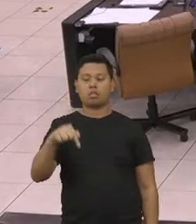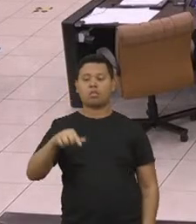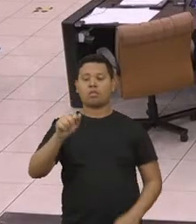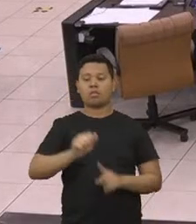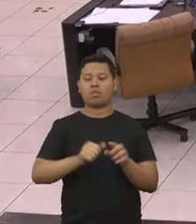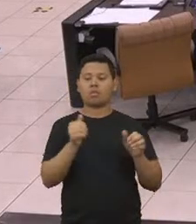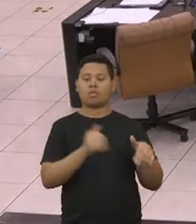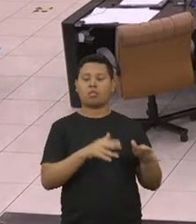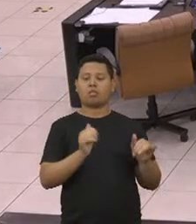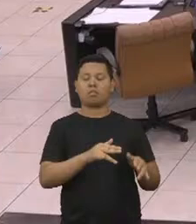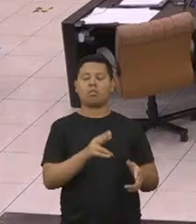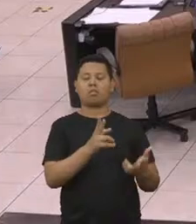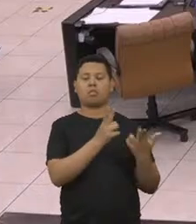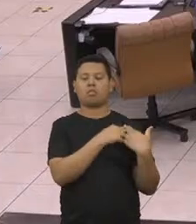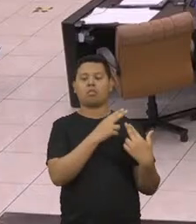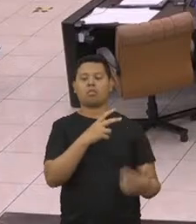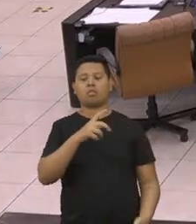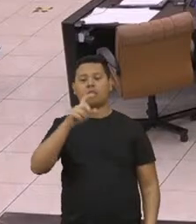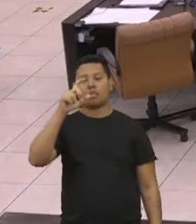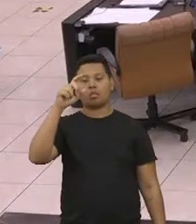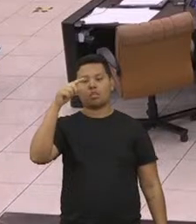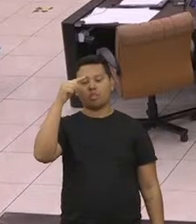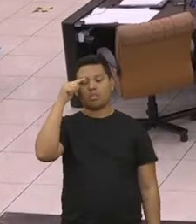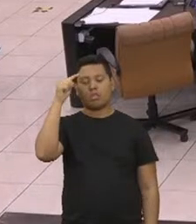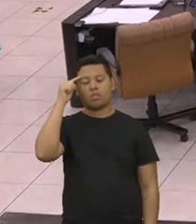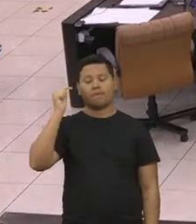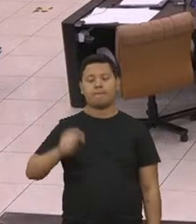autoria Daniel Mariano.